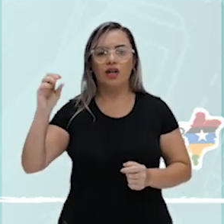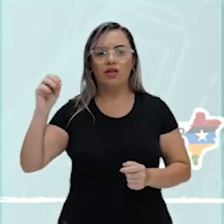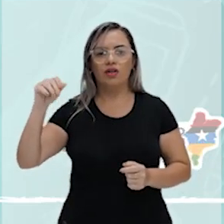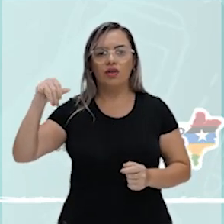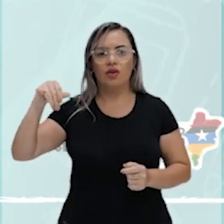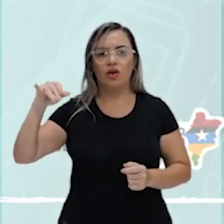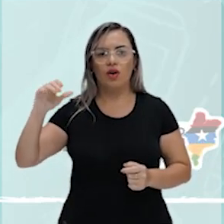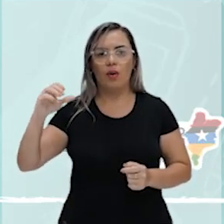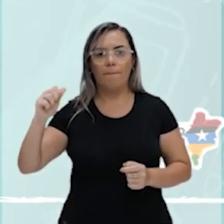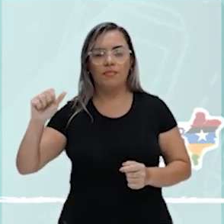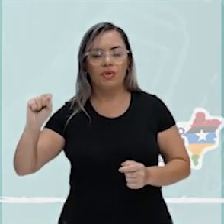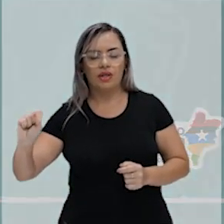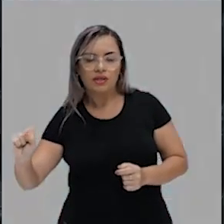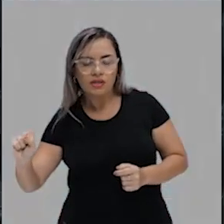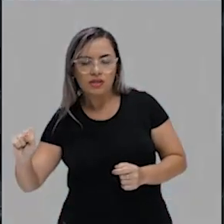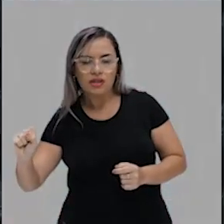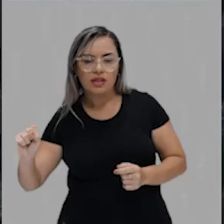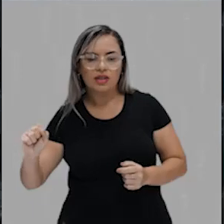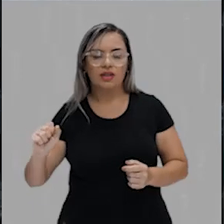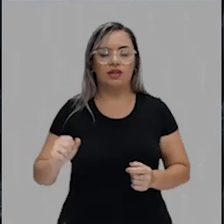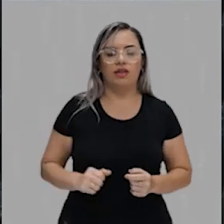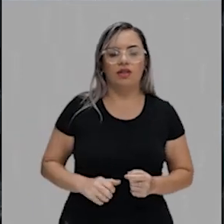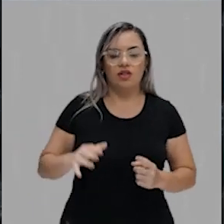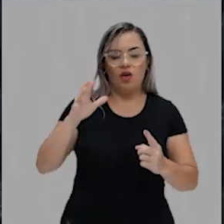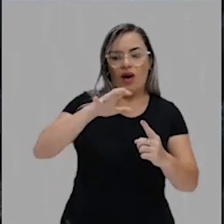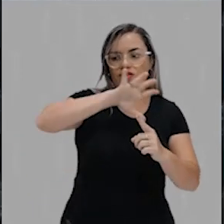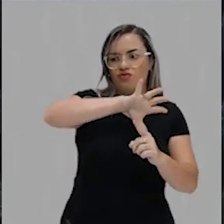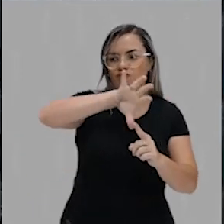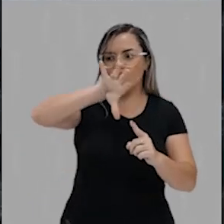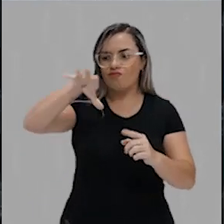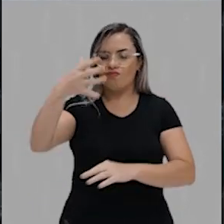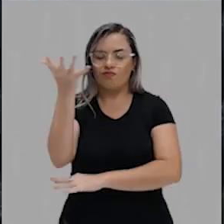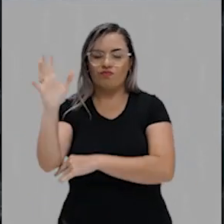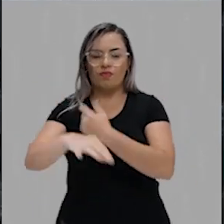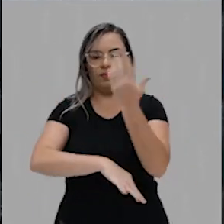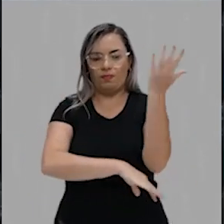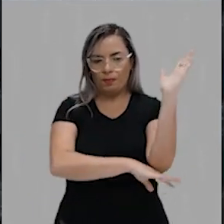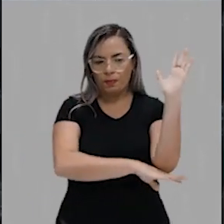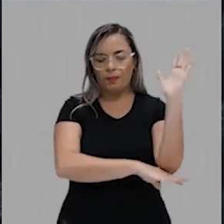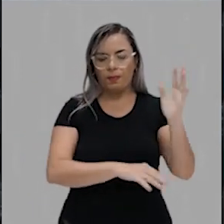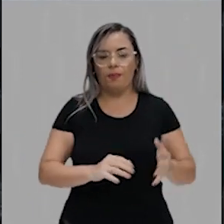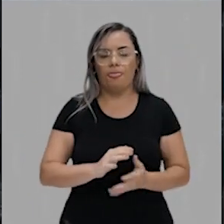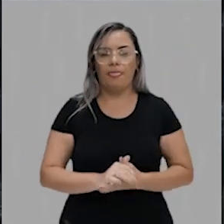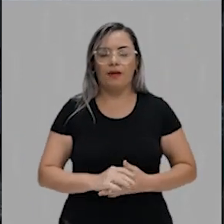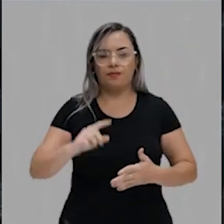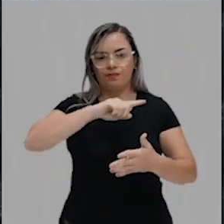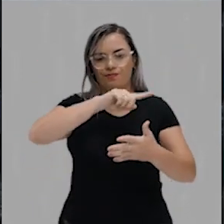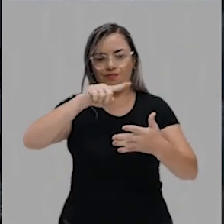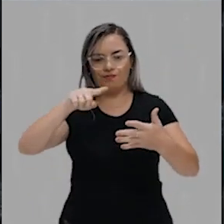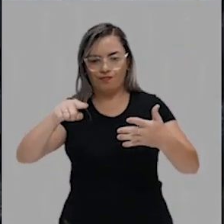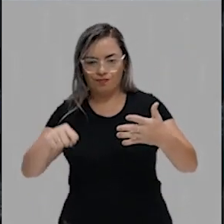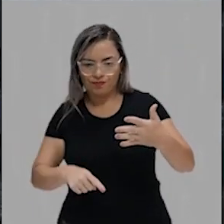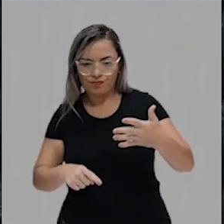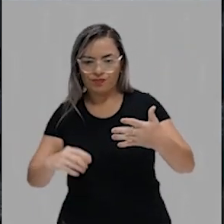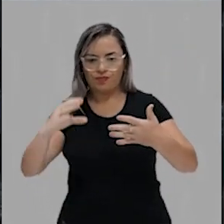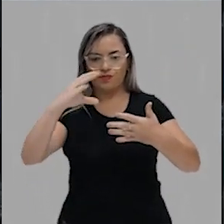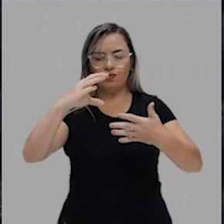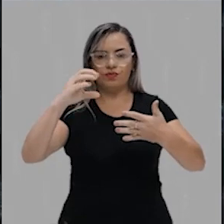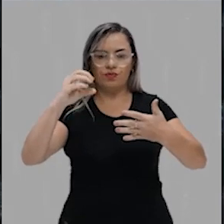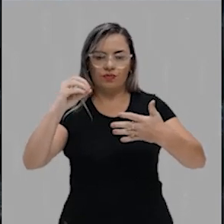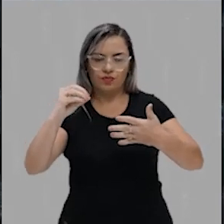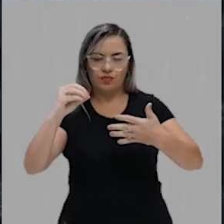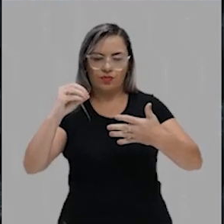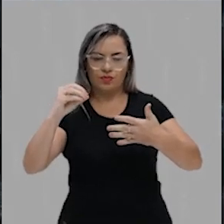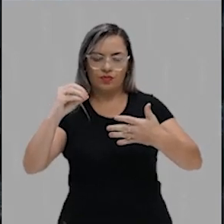Antrópica, atividades humanas, certo? Então, esses são os gases: monóxido de carbono,